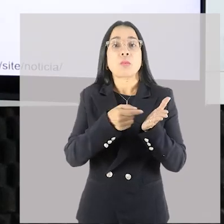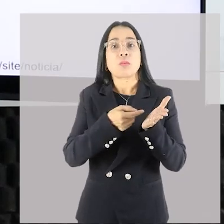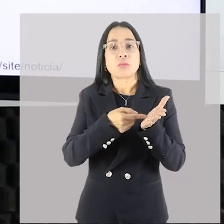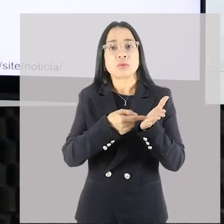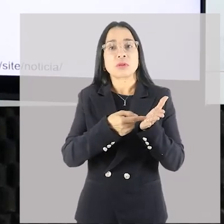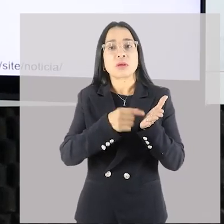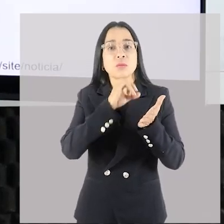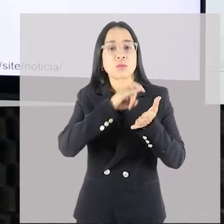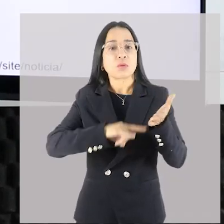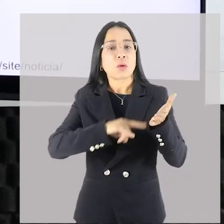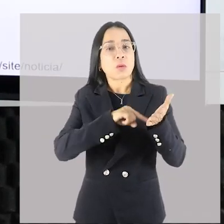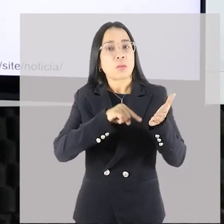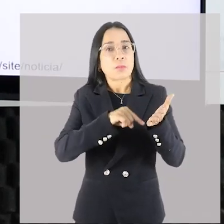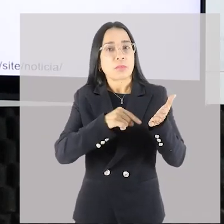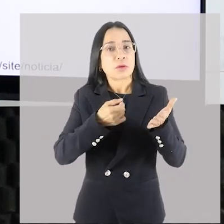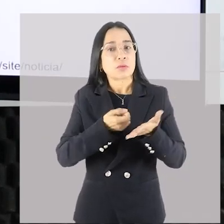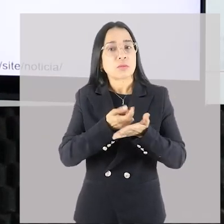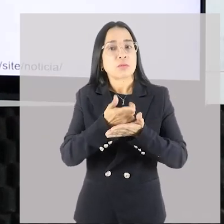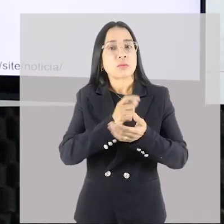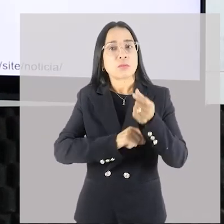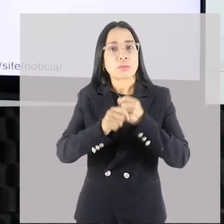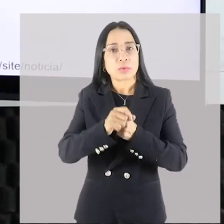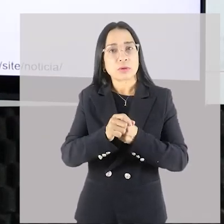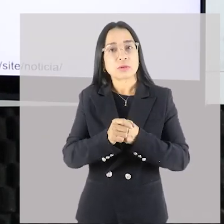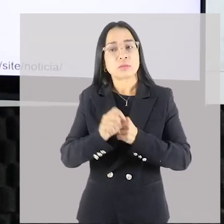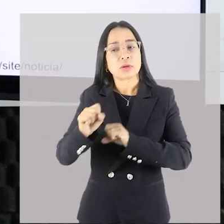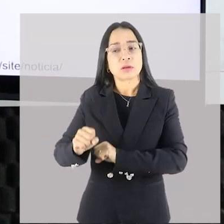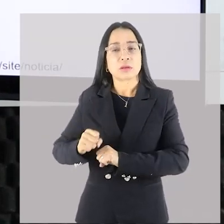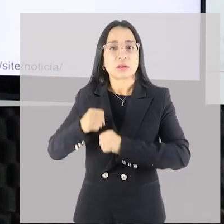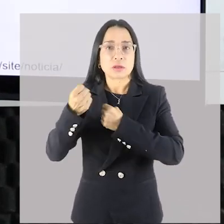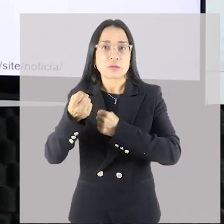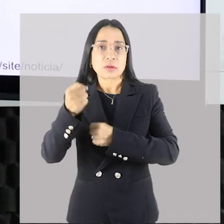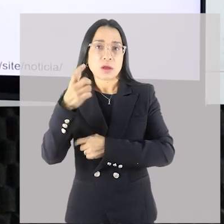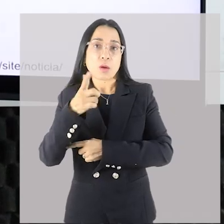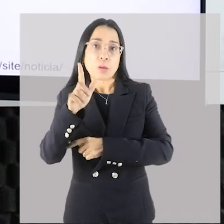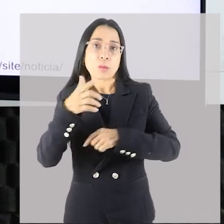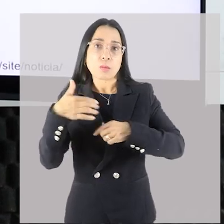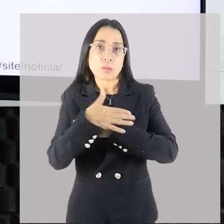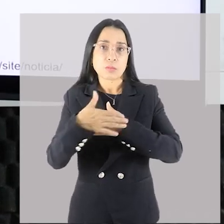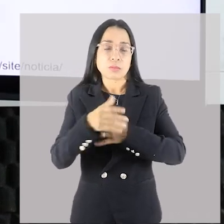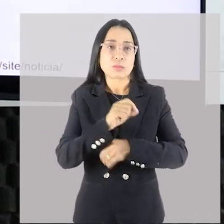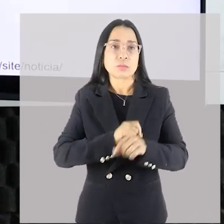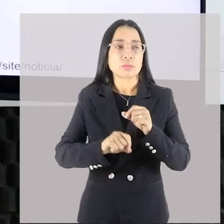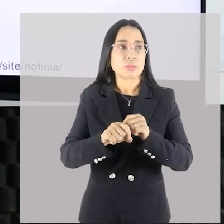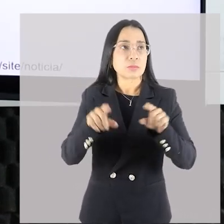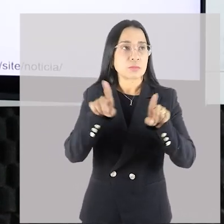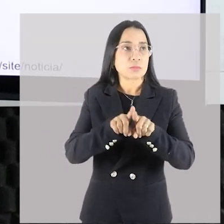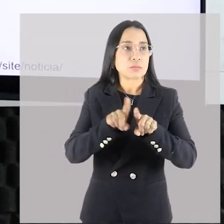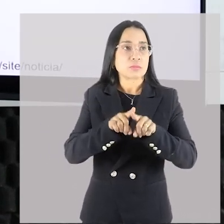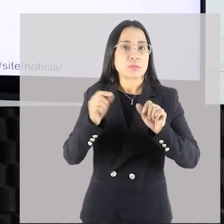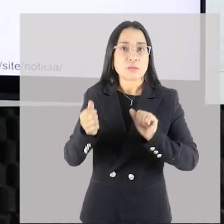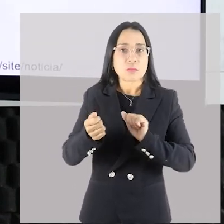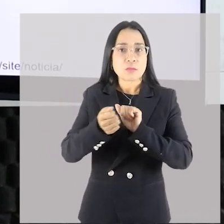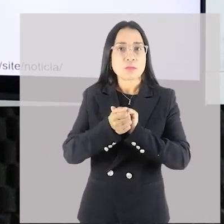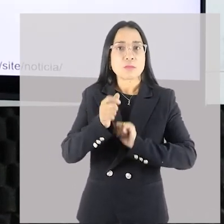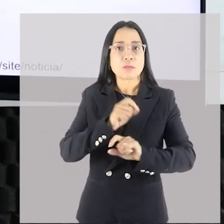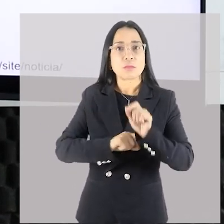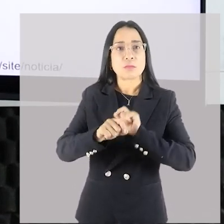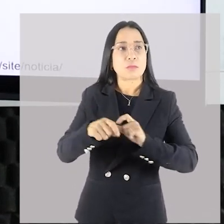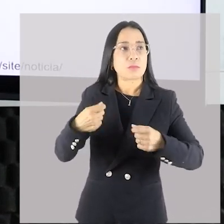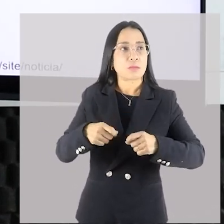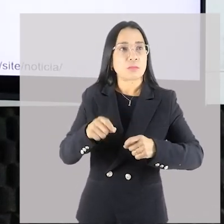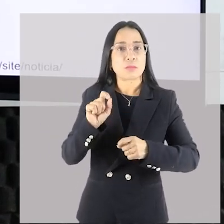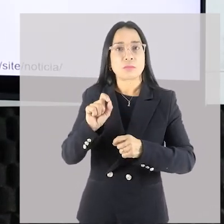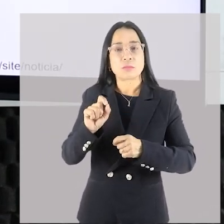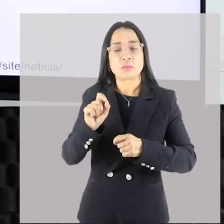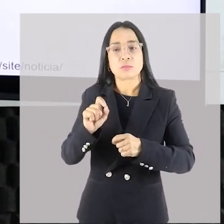participar e defender outras cidades, e junto com isso eles